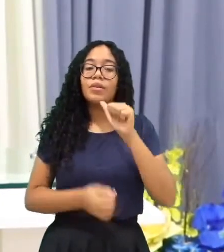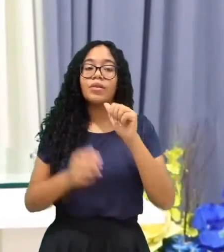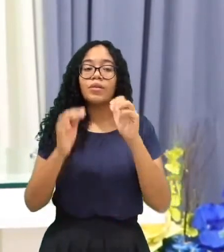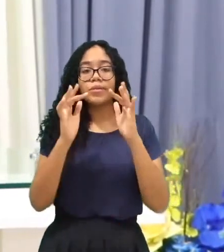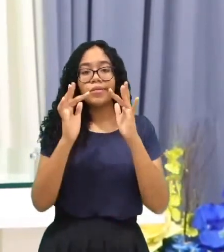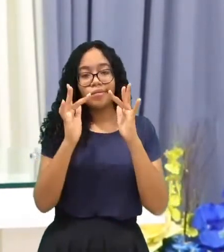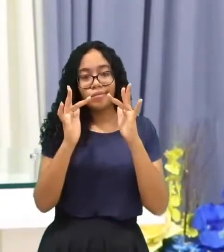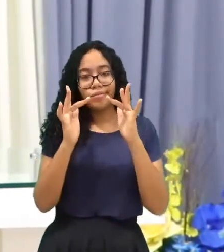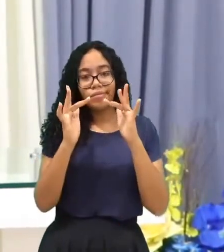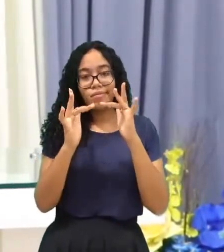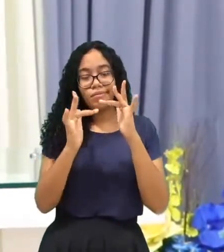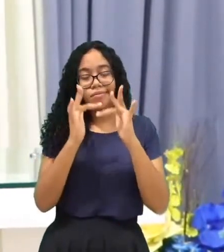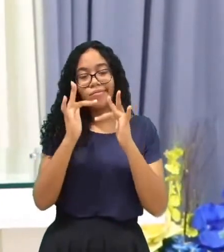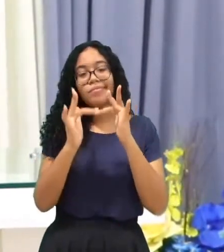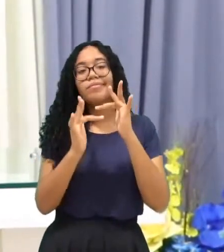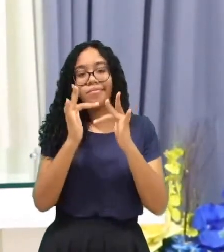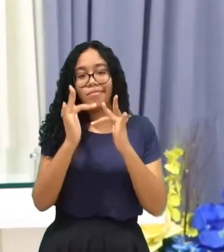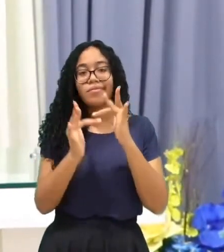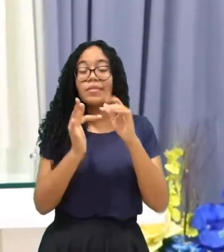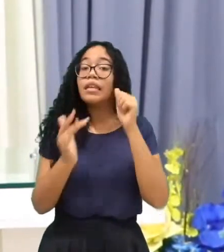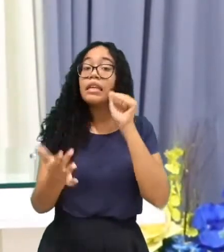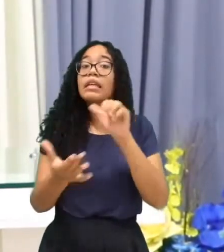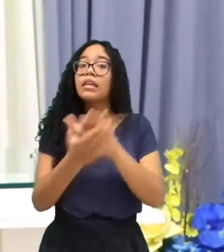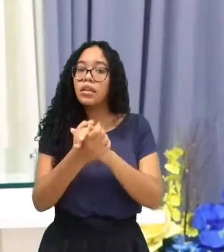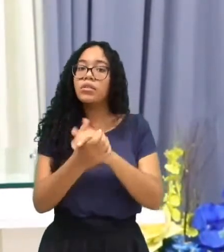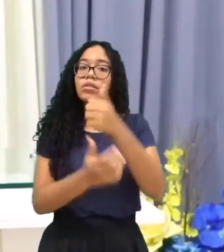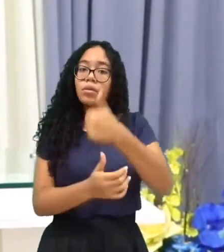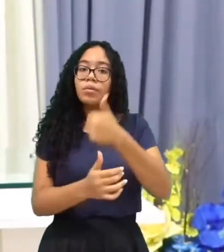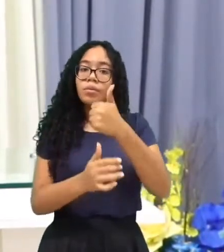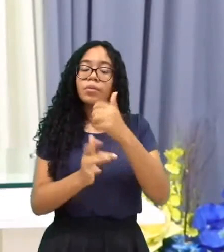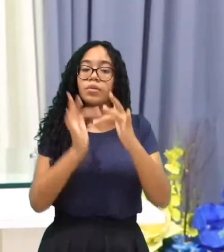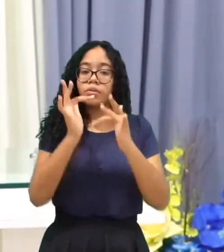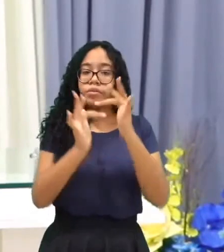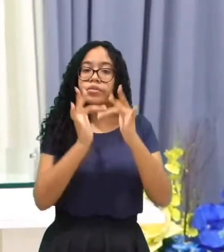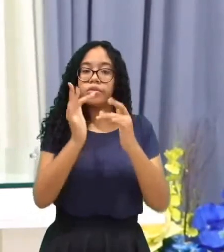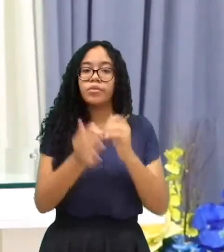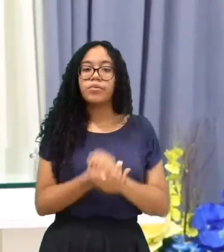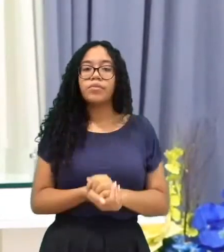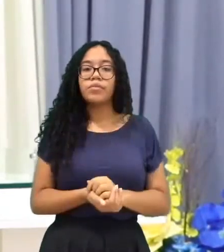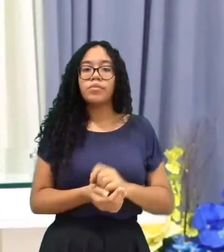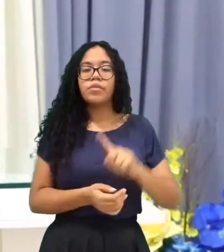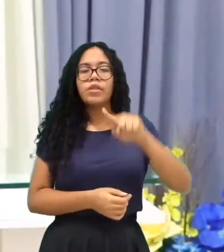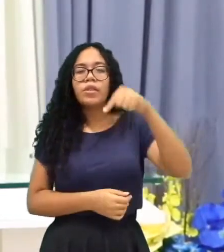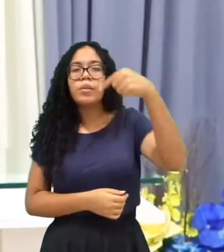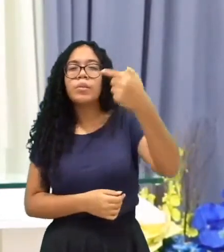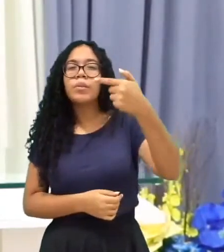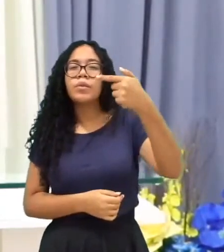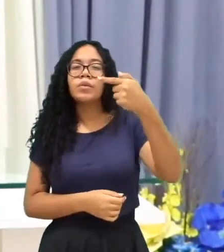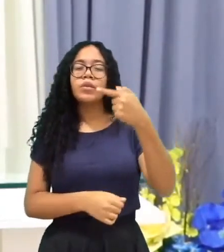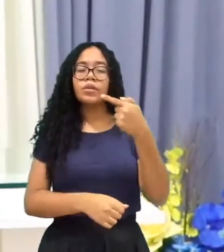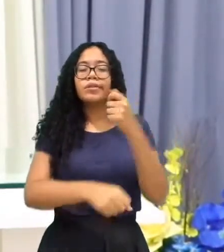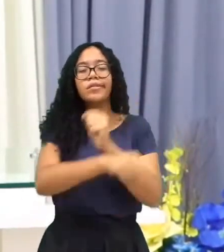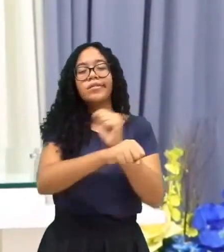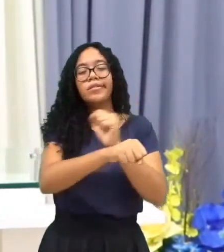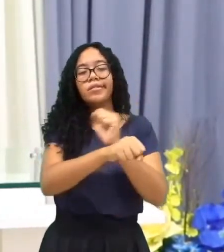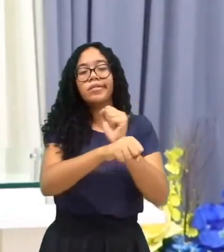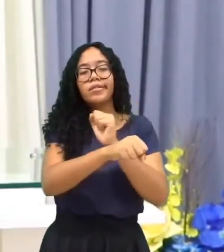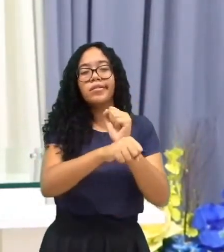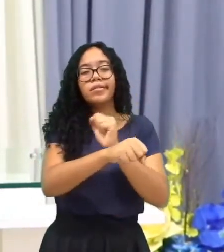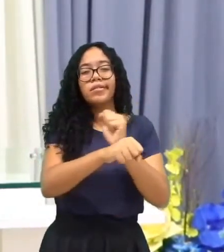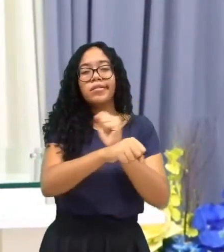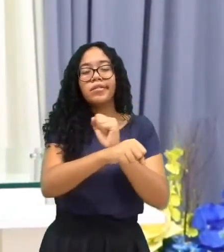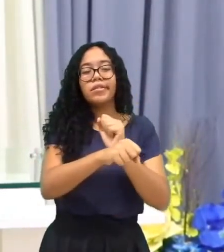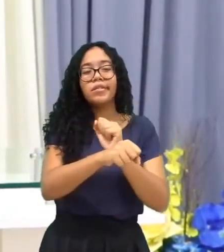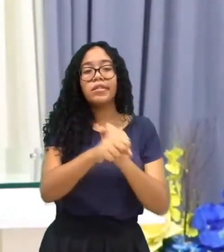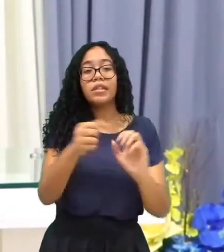Casa-se com a primeira esposa. Depois de 7 anos, casa com a segunda. E a Bíblia